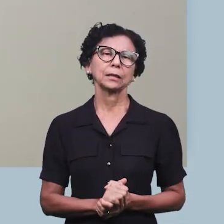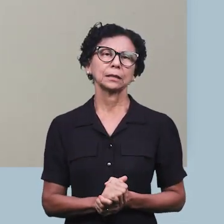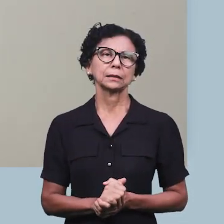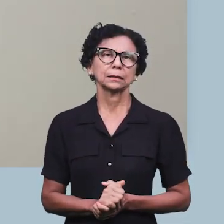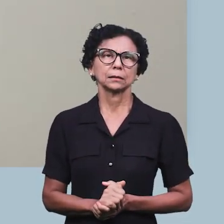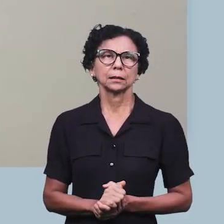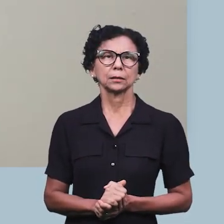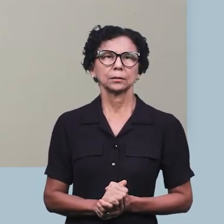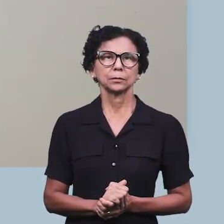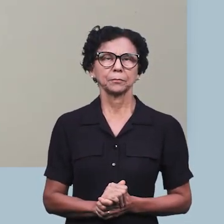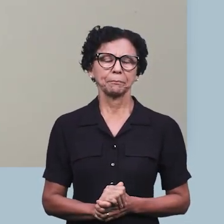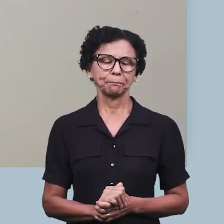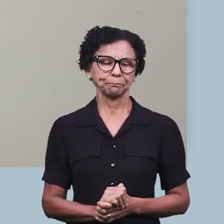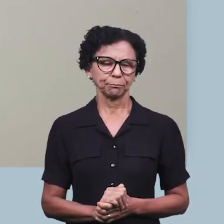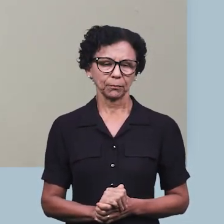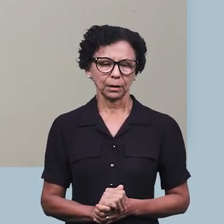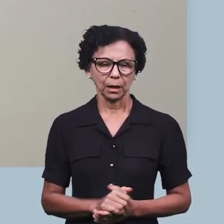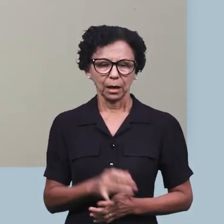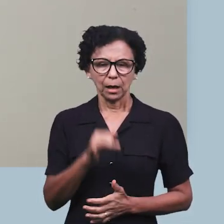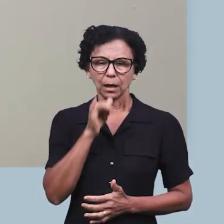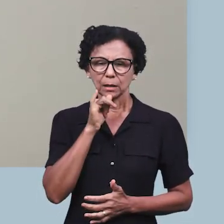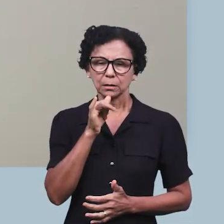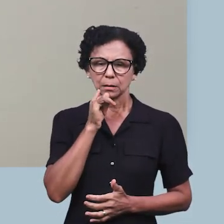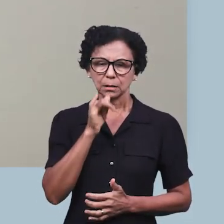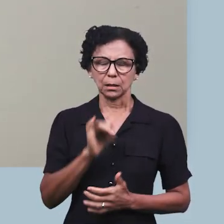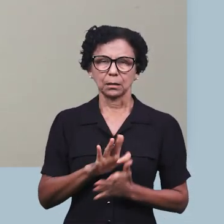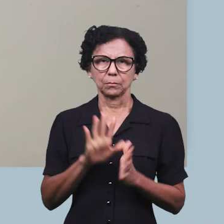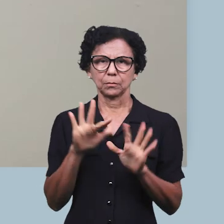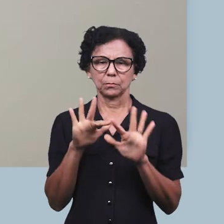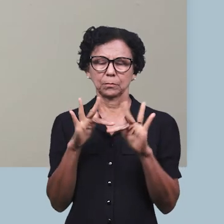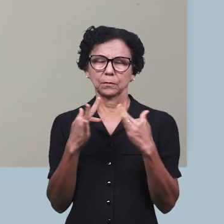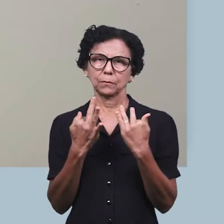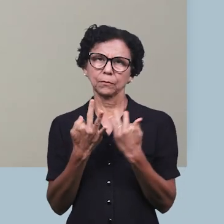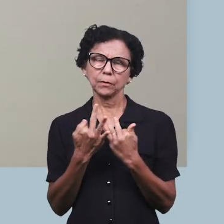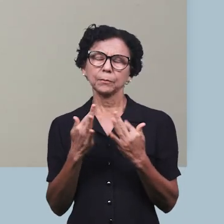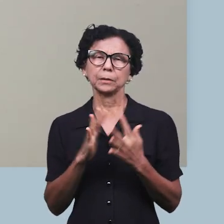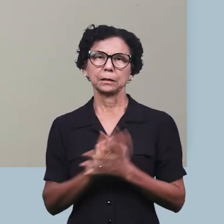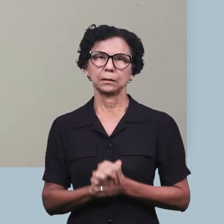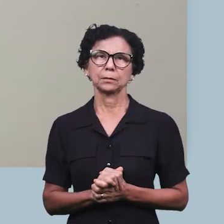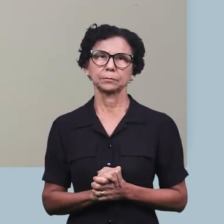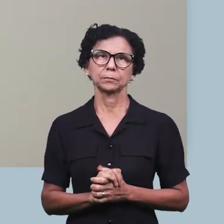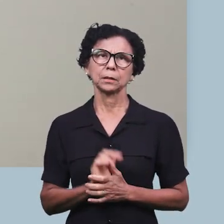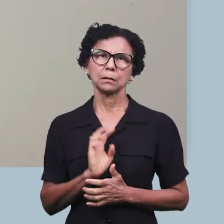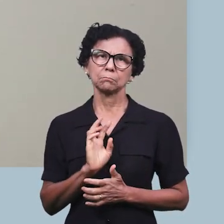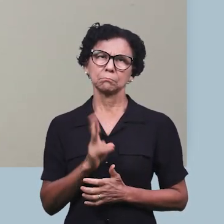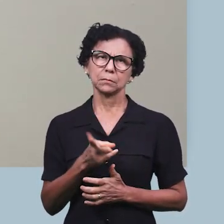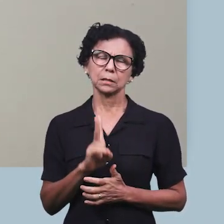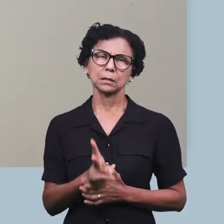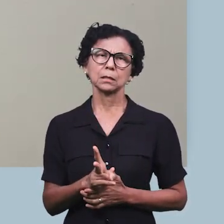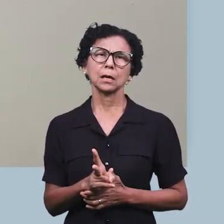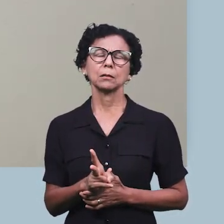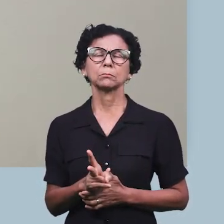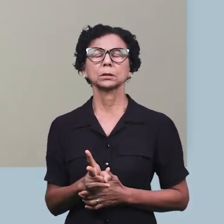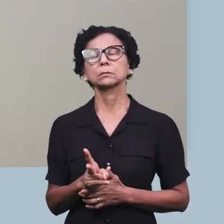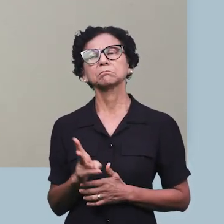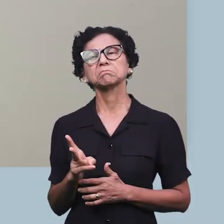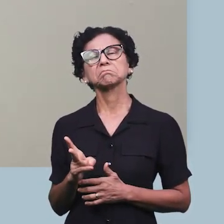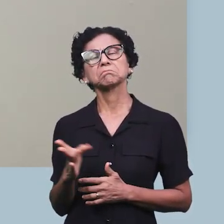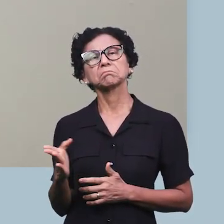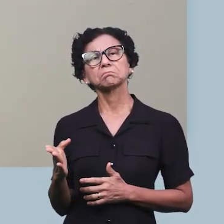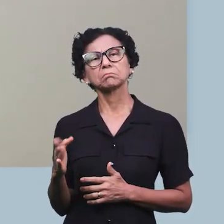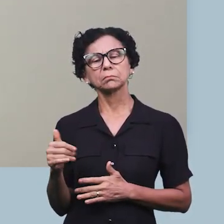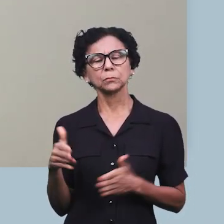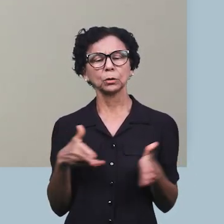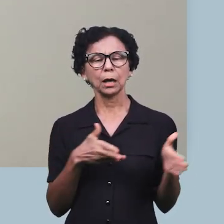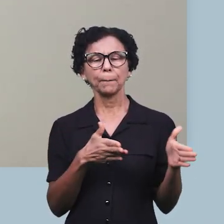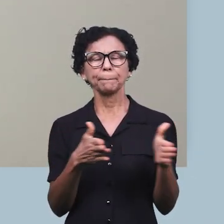rígidas. Por exemplo, se a família tem um costume de sempre fazer o mesmo caminho, e